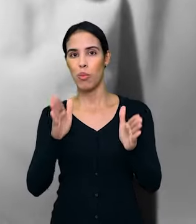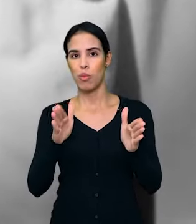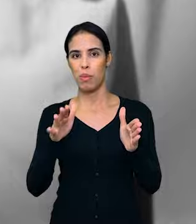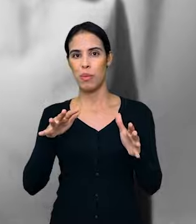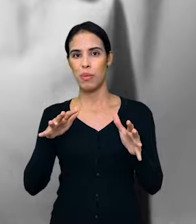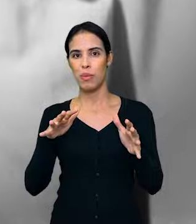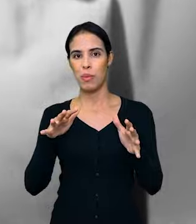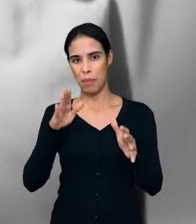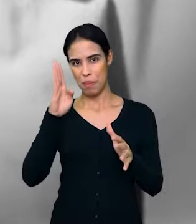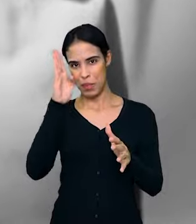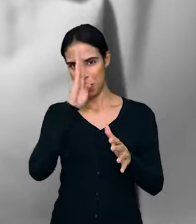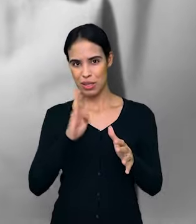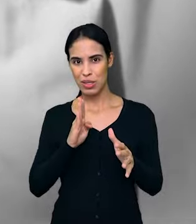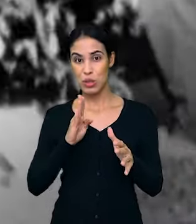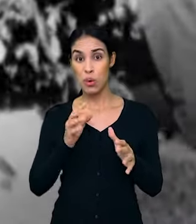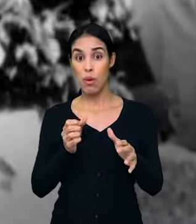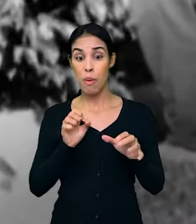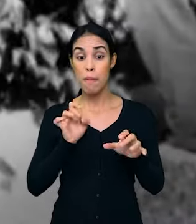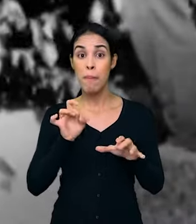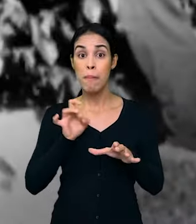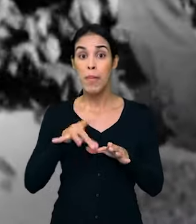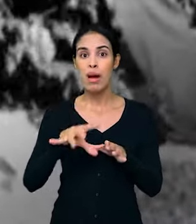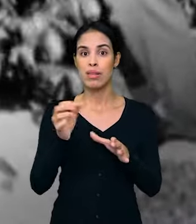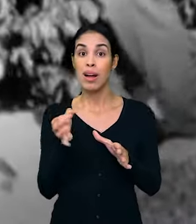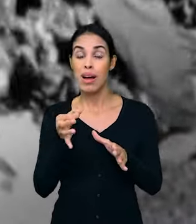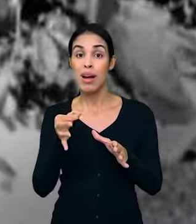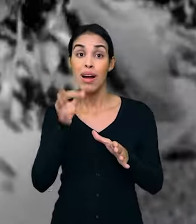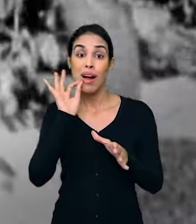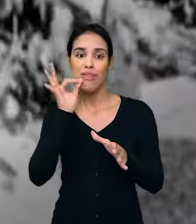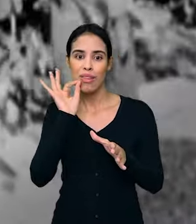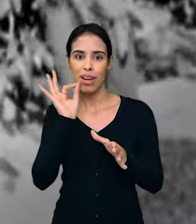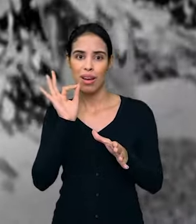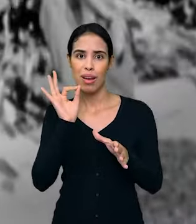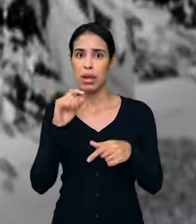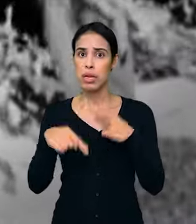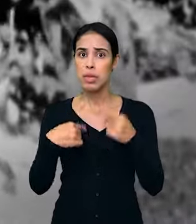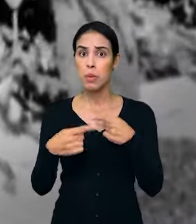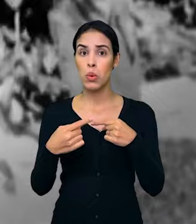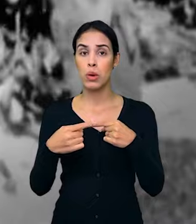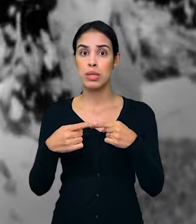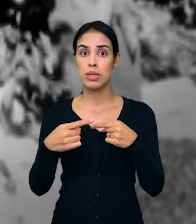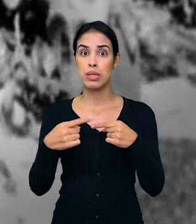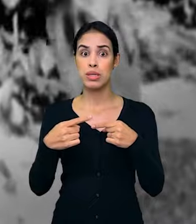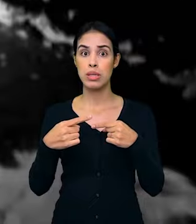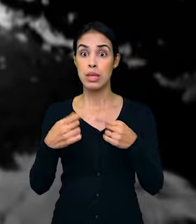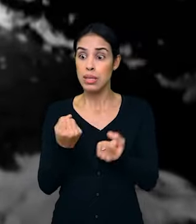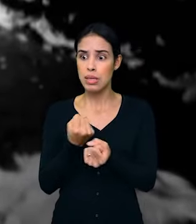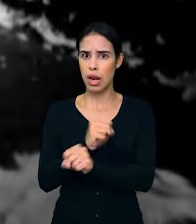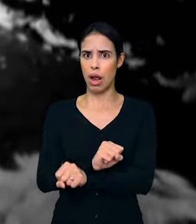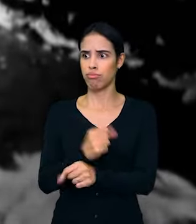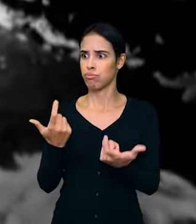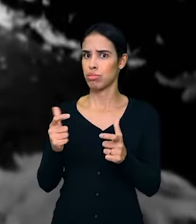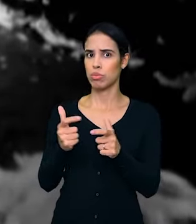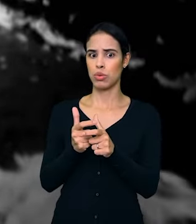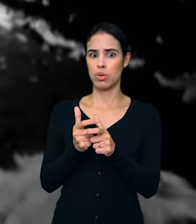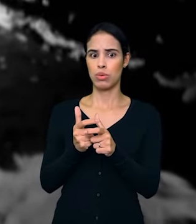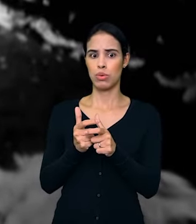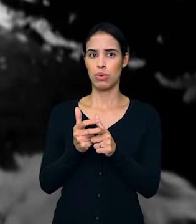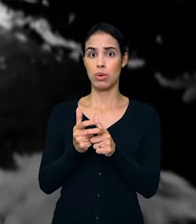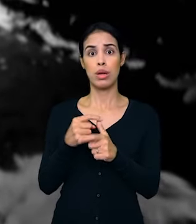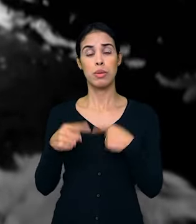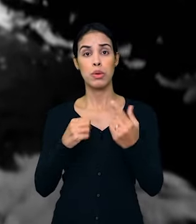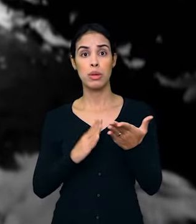do café e, de repente, acabar a oferta de pessoas escravizadas novas. E aí,